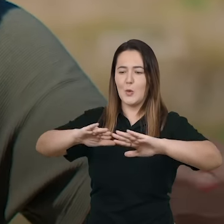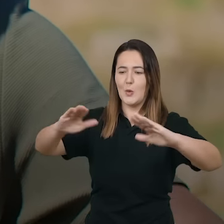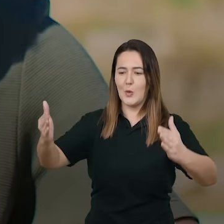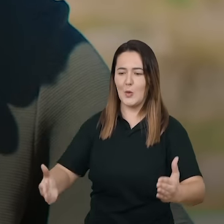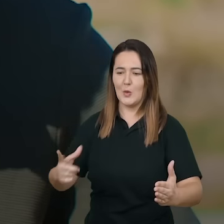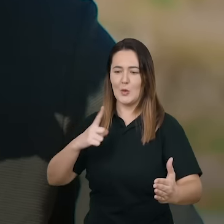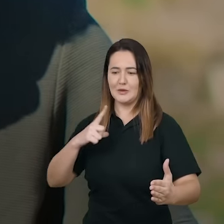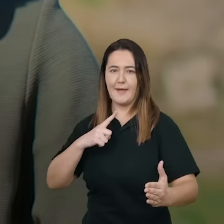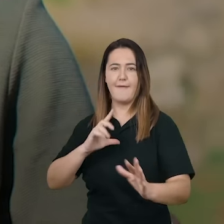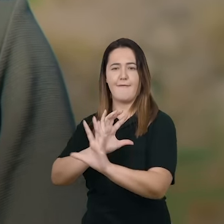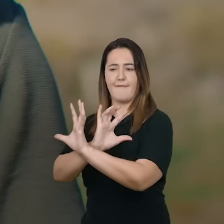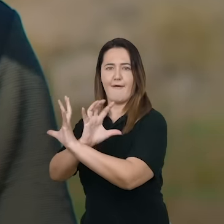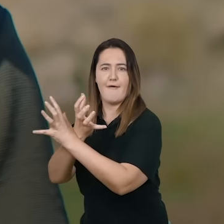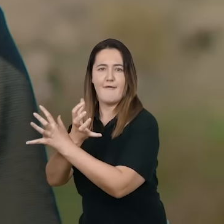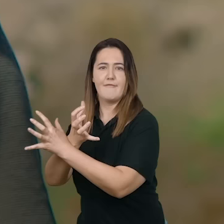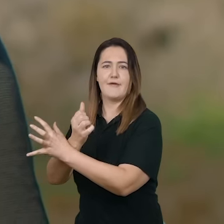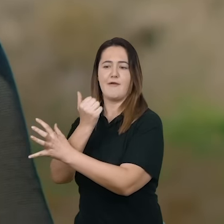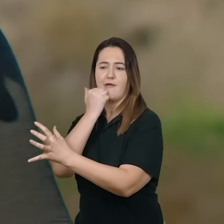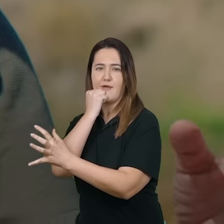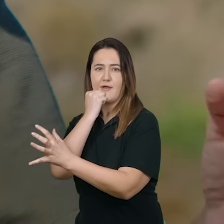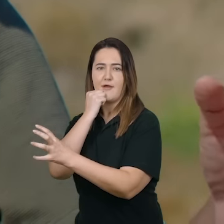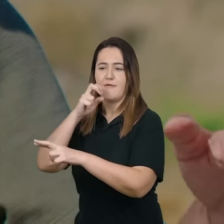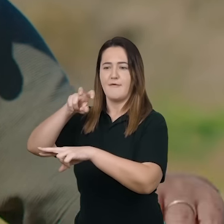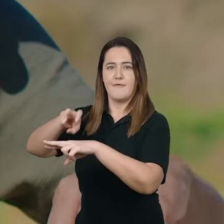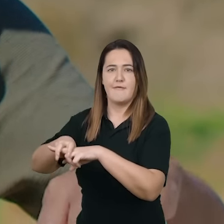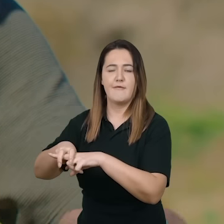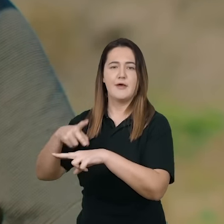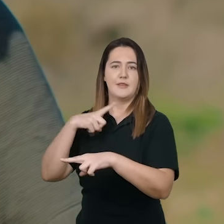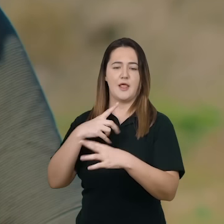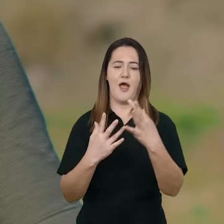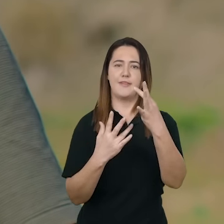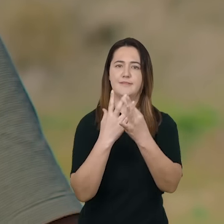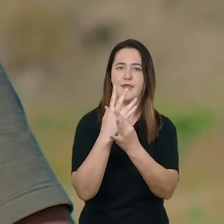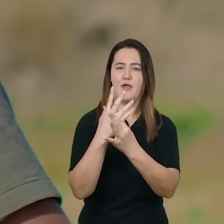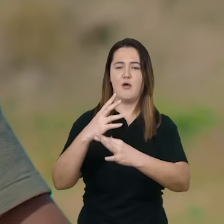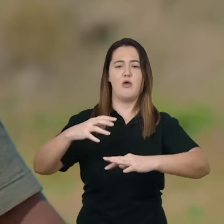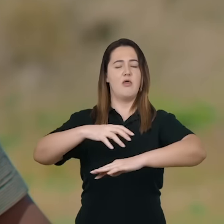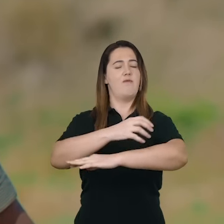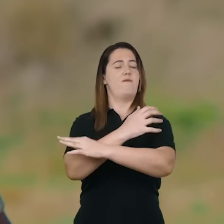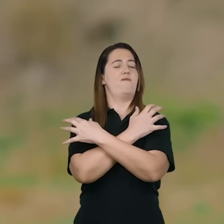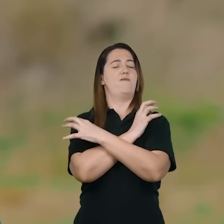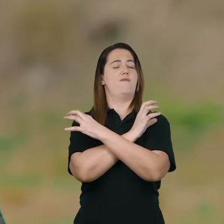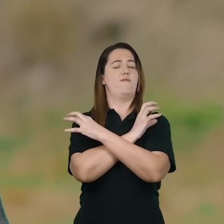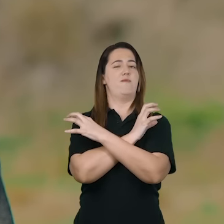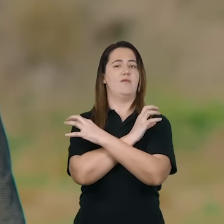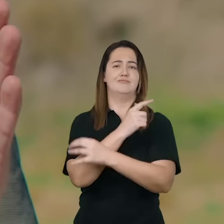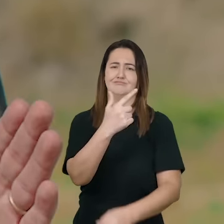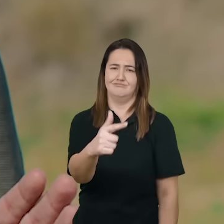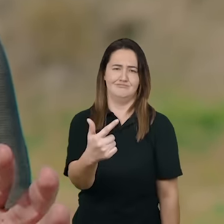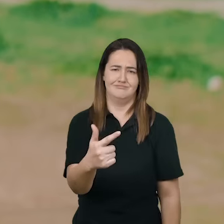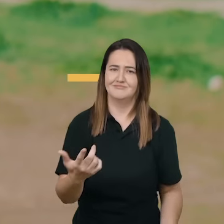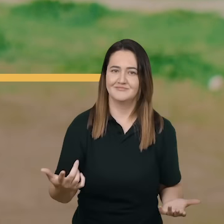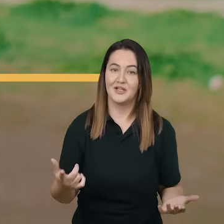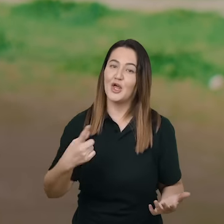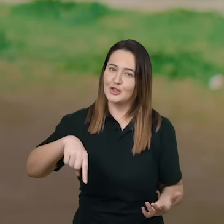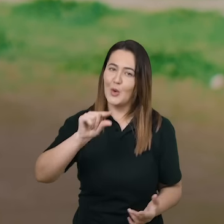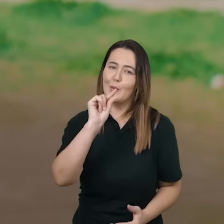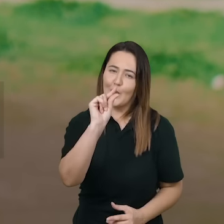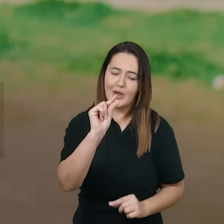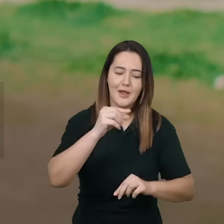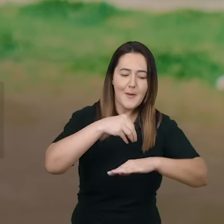com a cadeira ainda, com o esqueleto do rei sentado, um anel no dedo, uma espada na mão. Não é assim que funciona. Nós